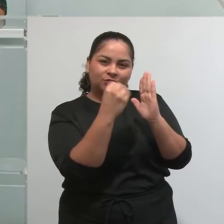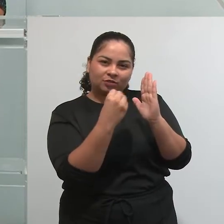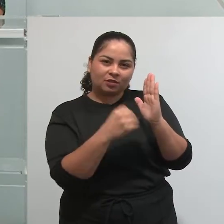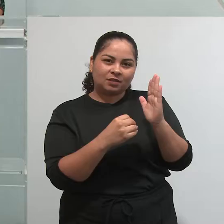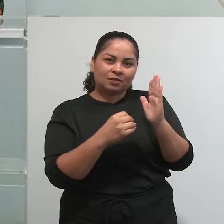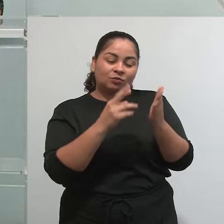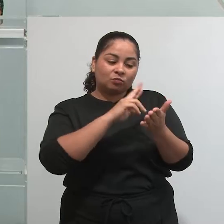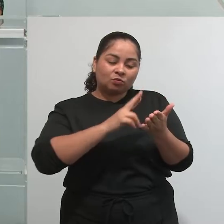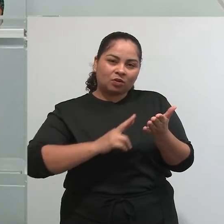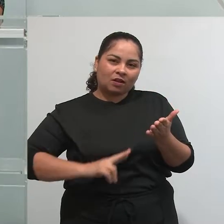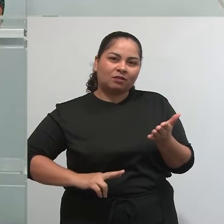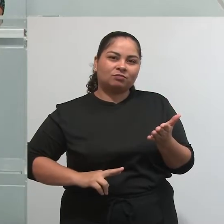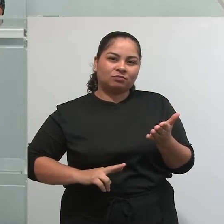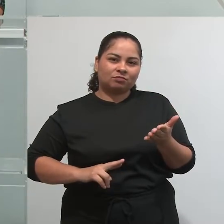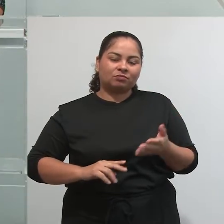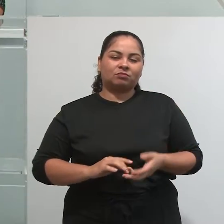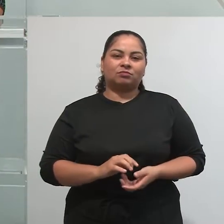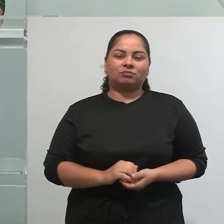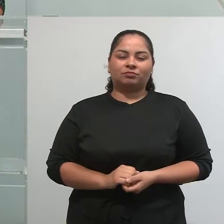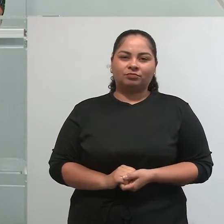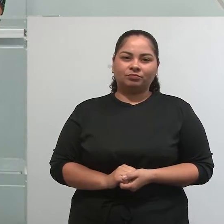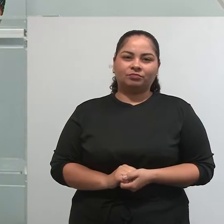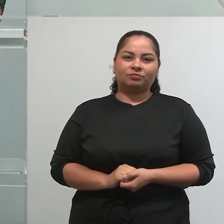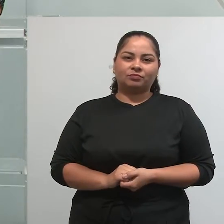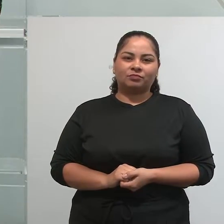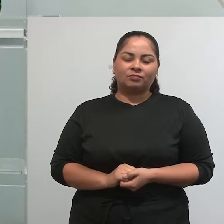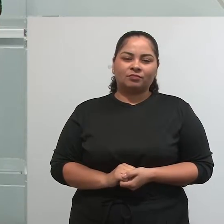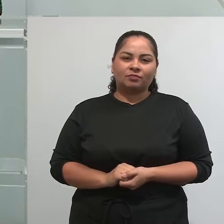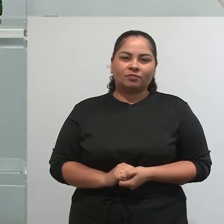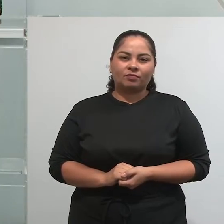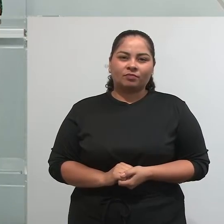essas informações nessa descrição,